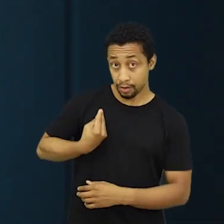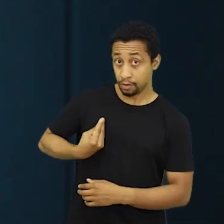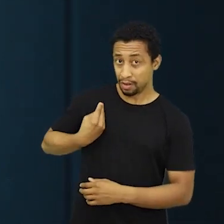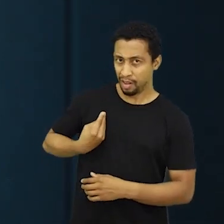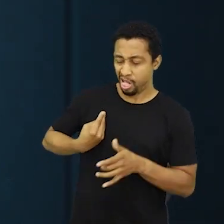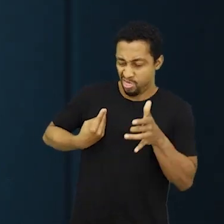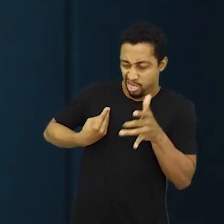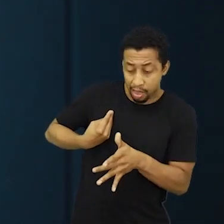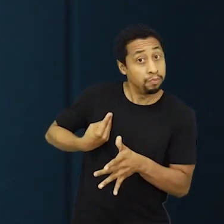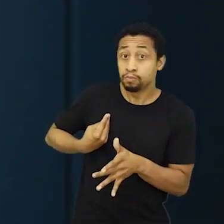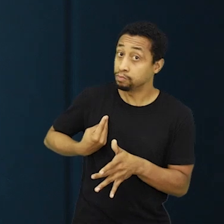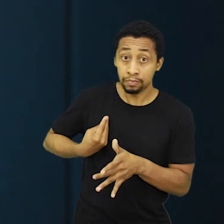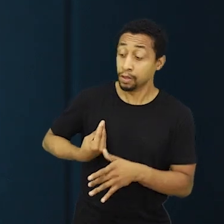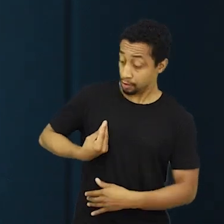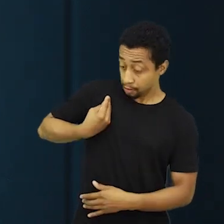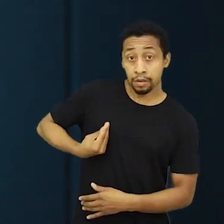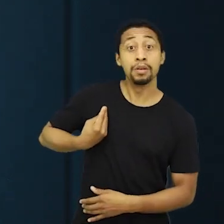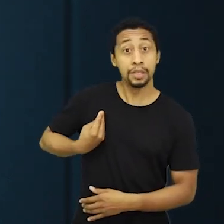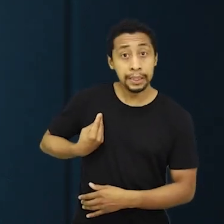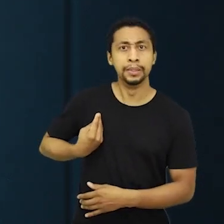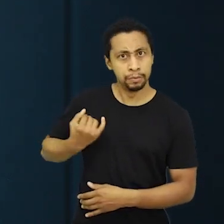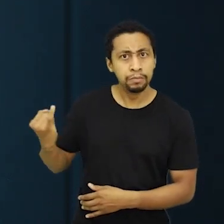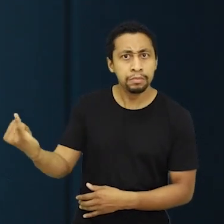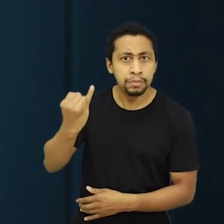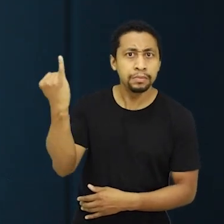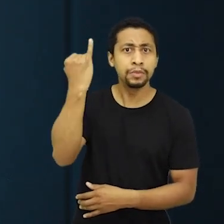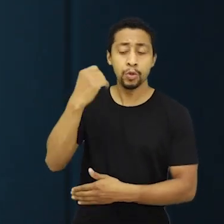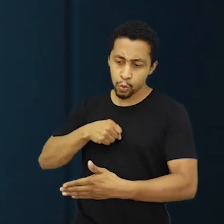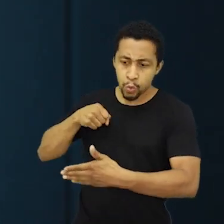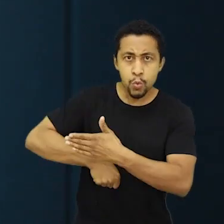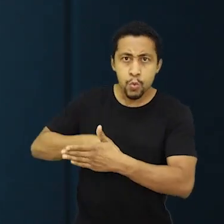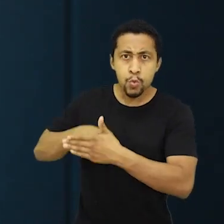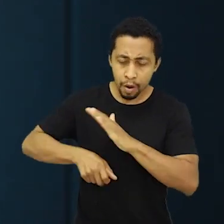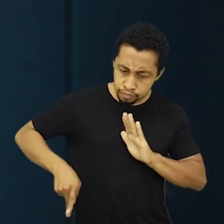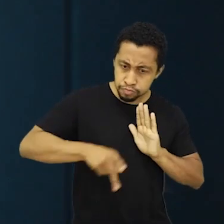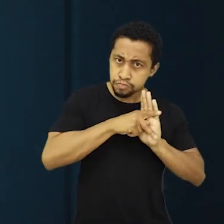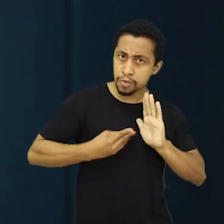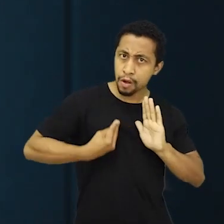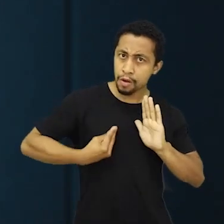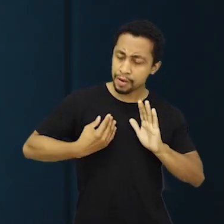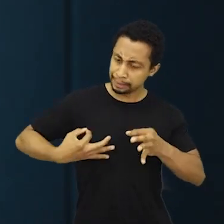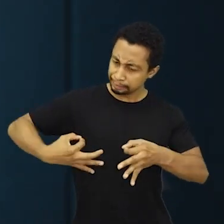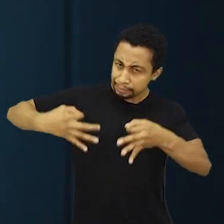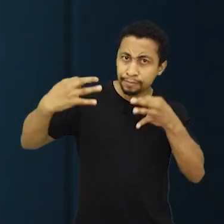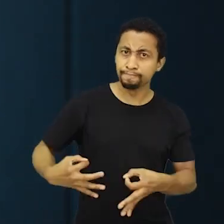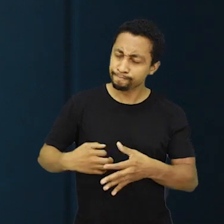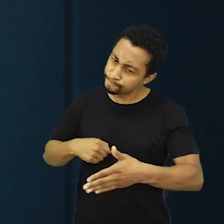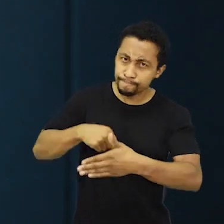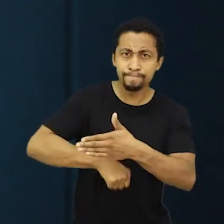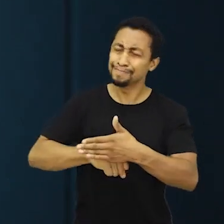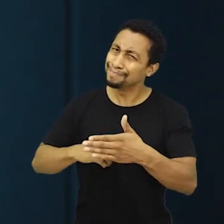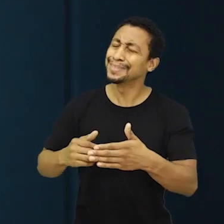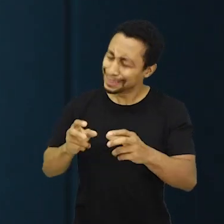Então, lutar pela própria vida, lutar pela dignidade da sua vida, sempre será